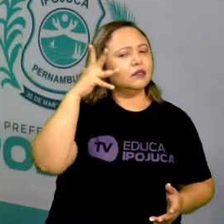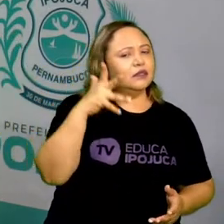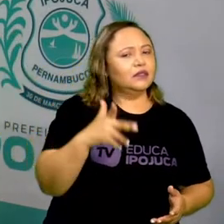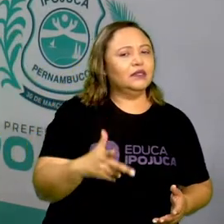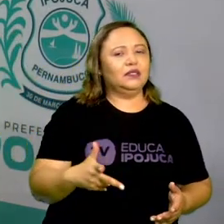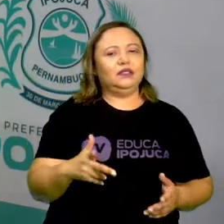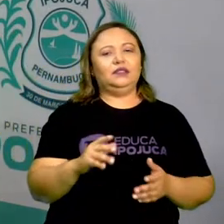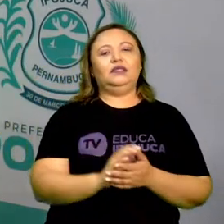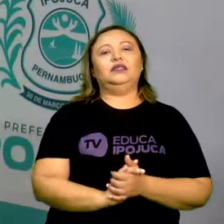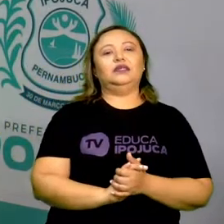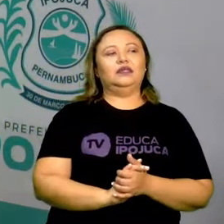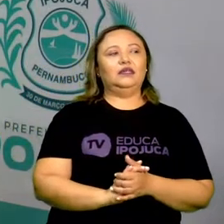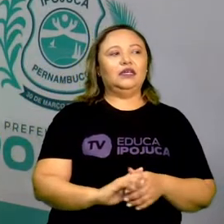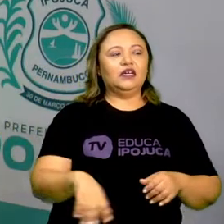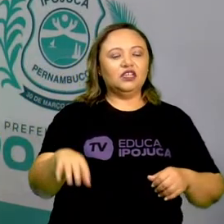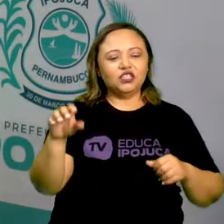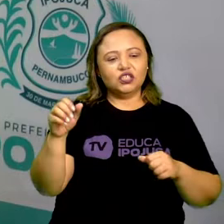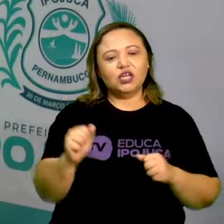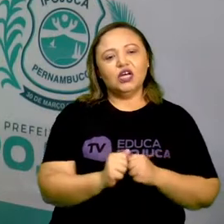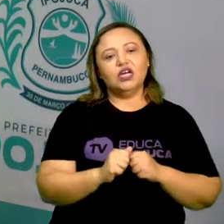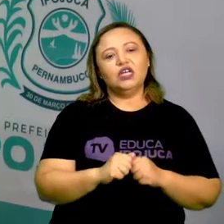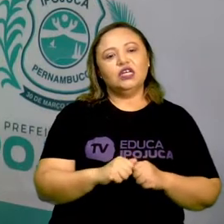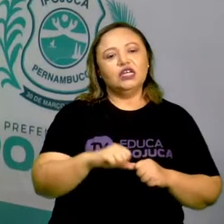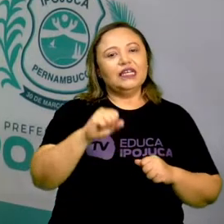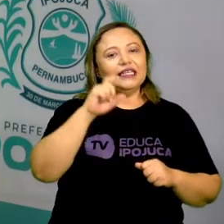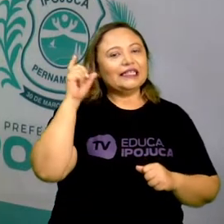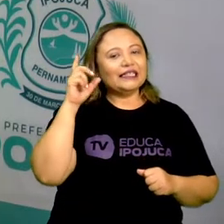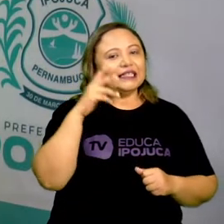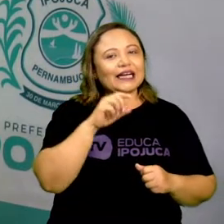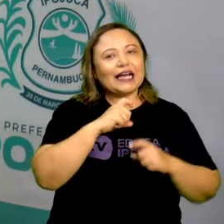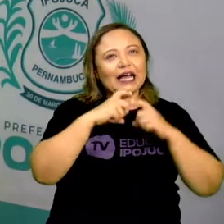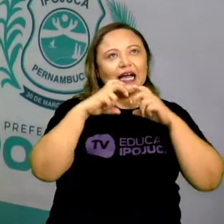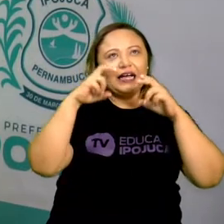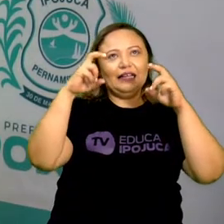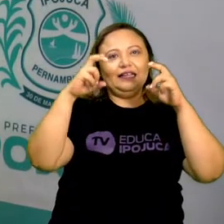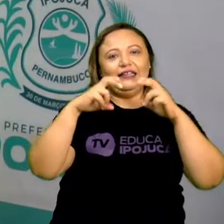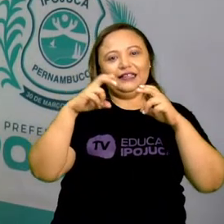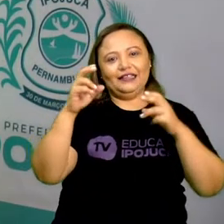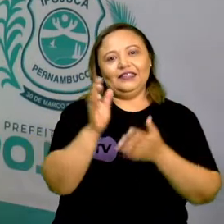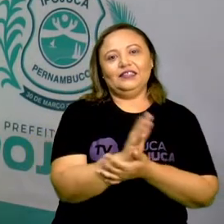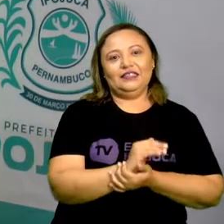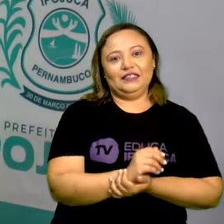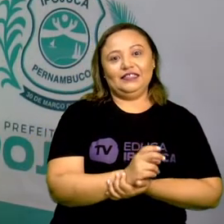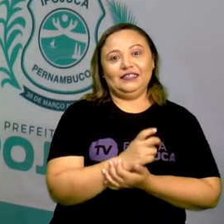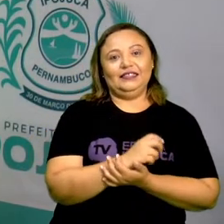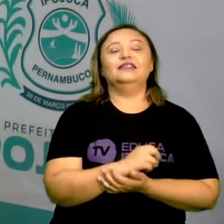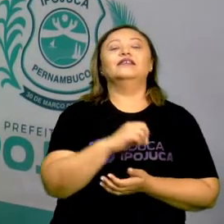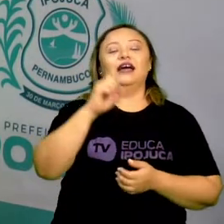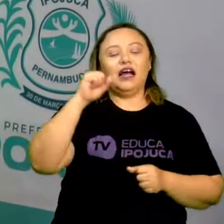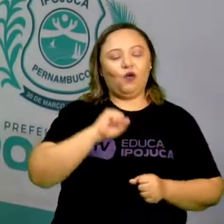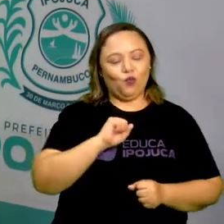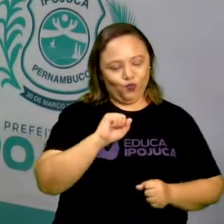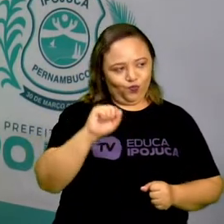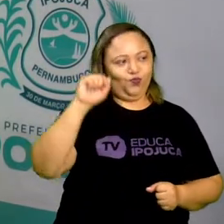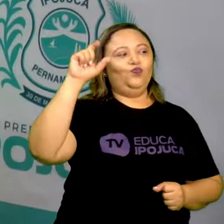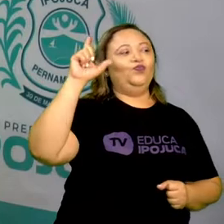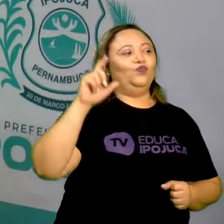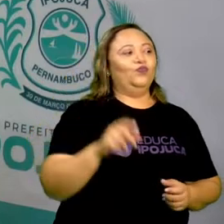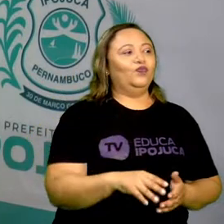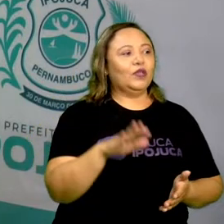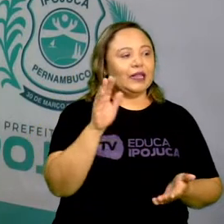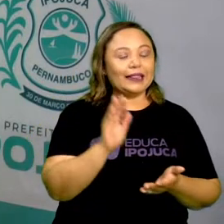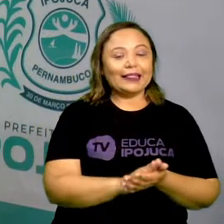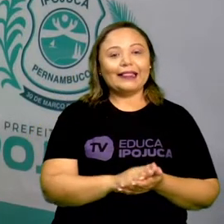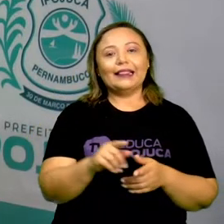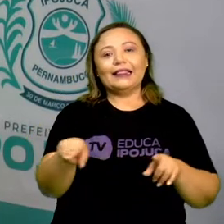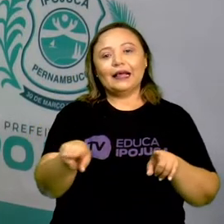E nós estamos lá no quentinho, ele já está cantando, tá certo? E canta bem alto, não é isso? Aqui,